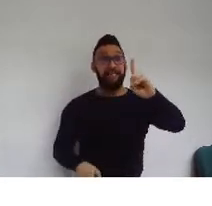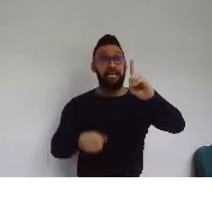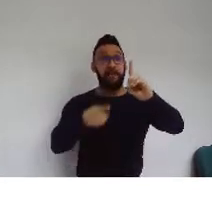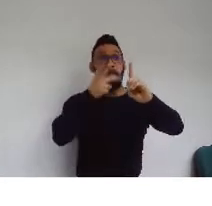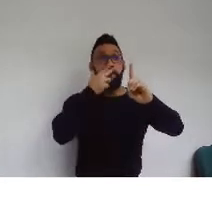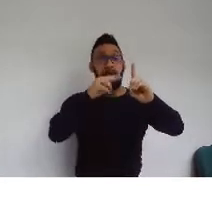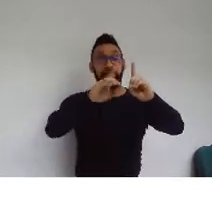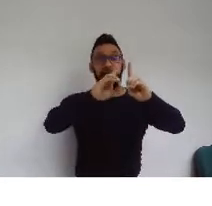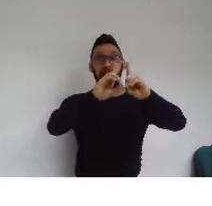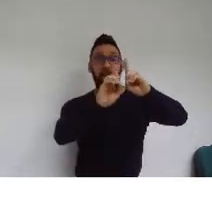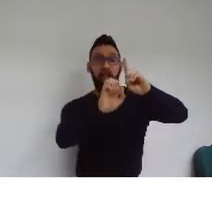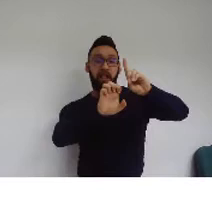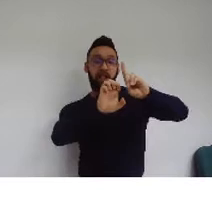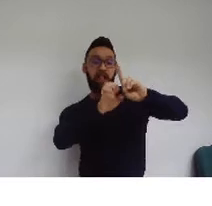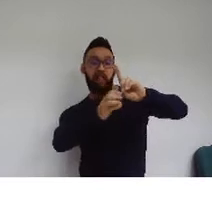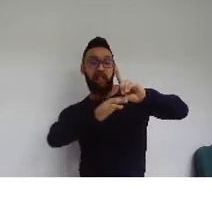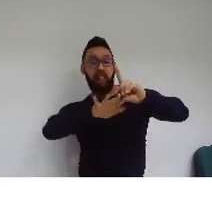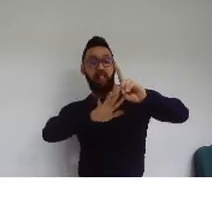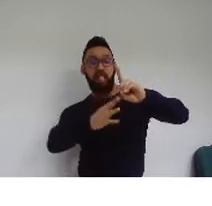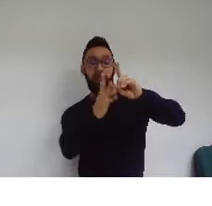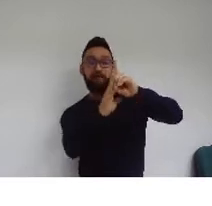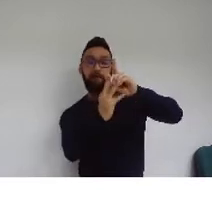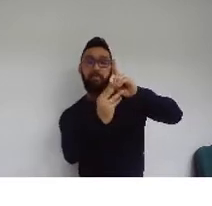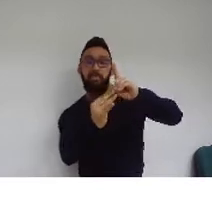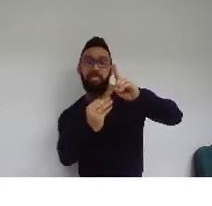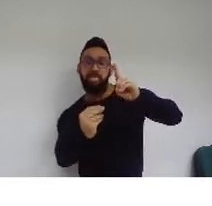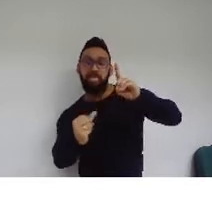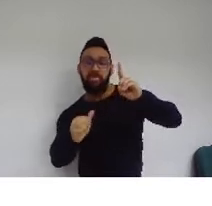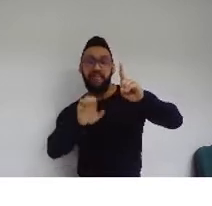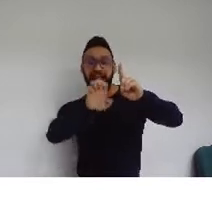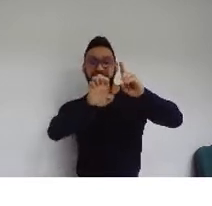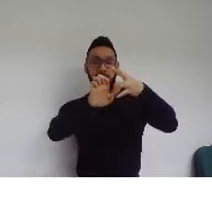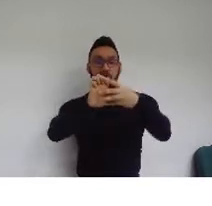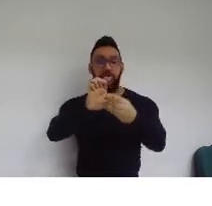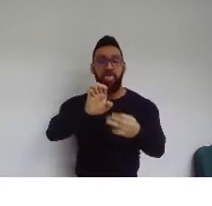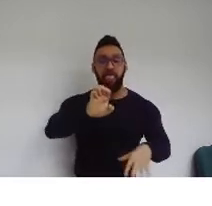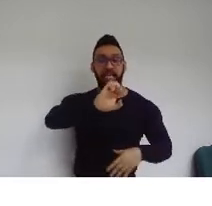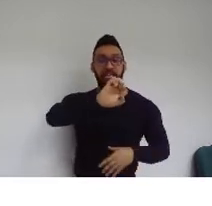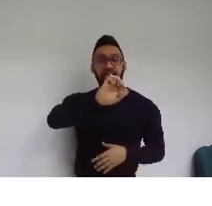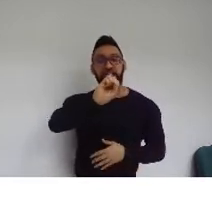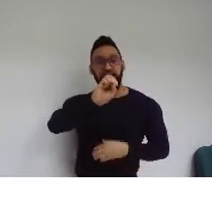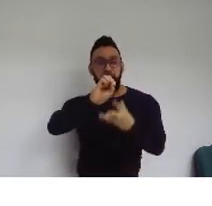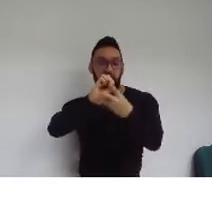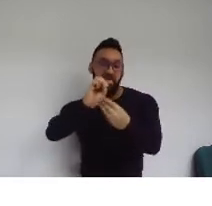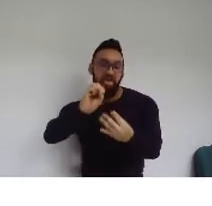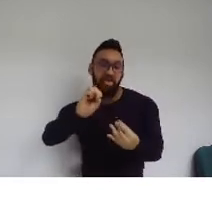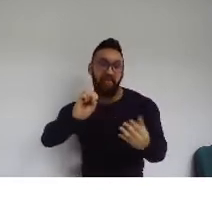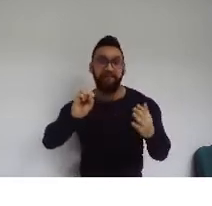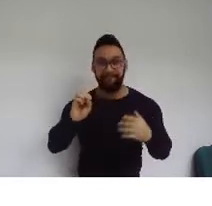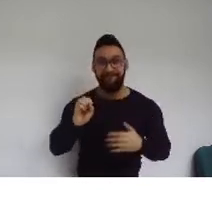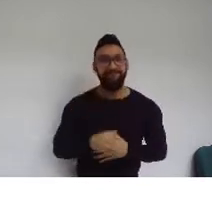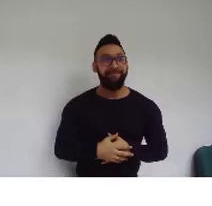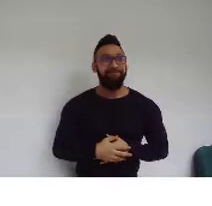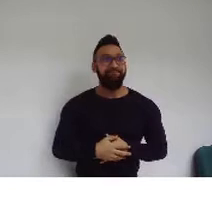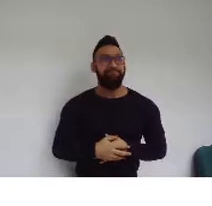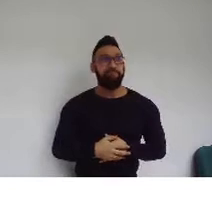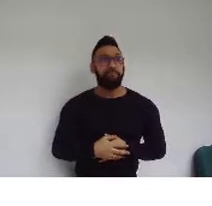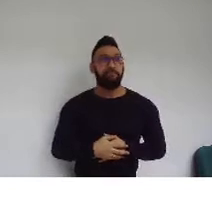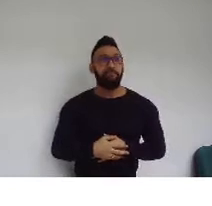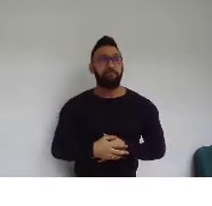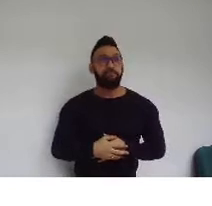languidamente sobre o banco. Na outra foto, quase em frente à palavra